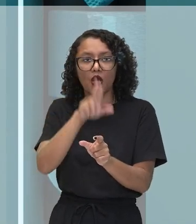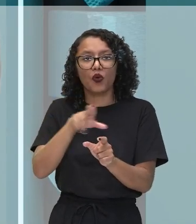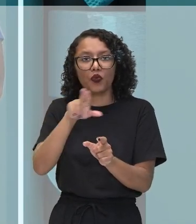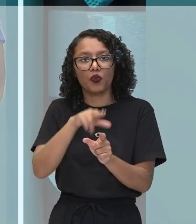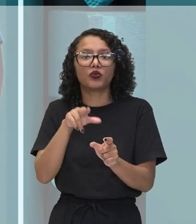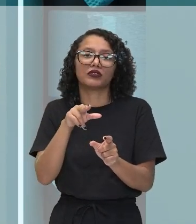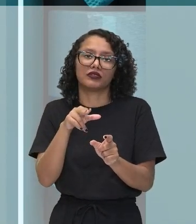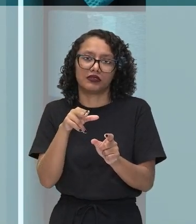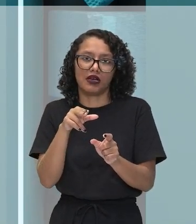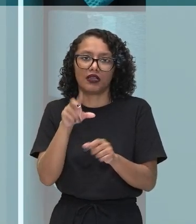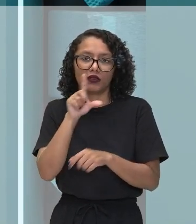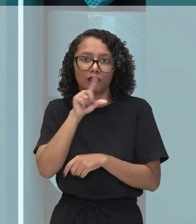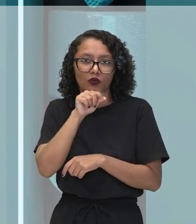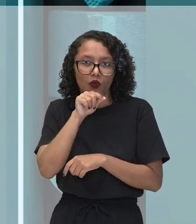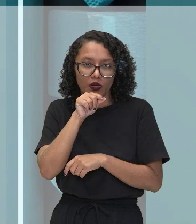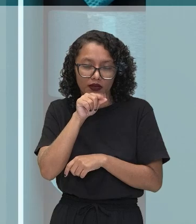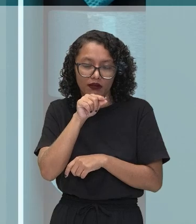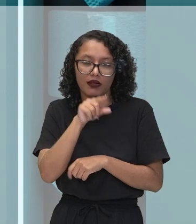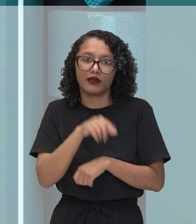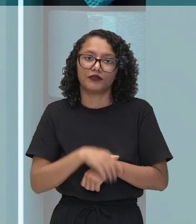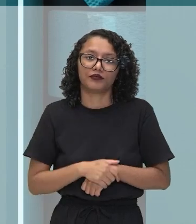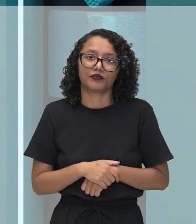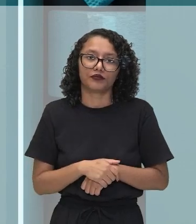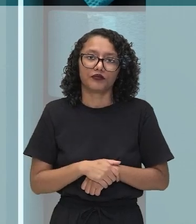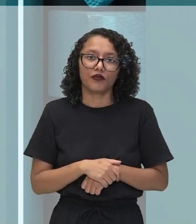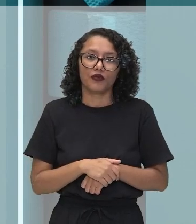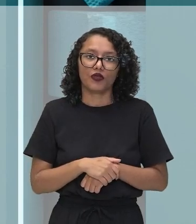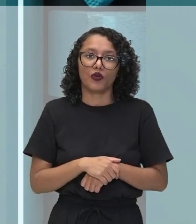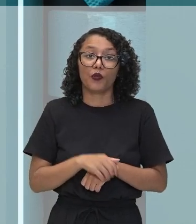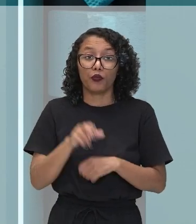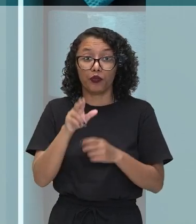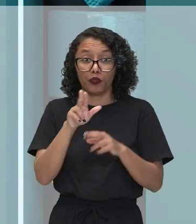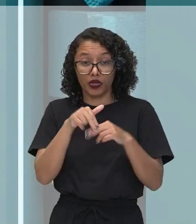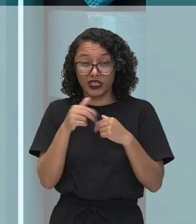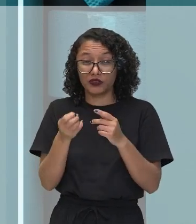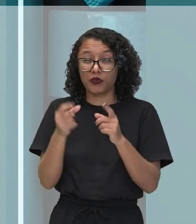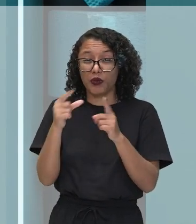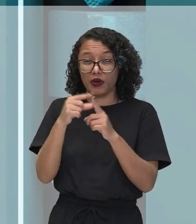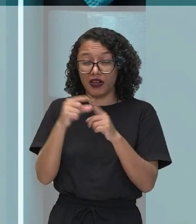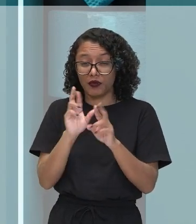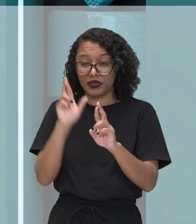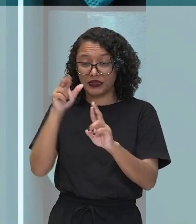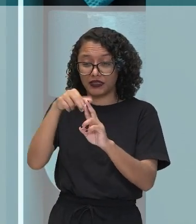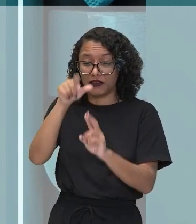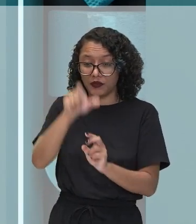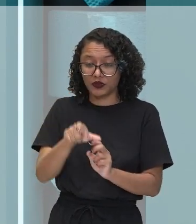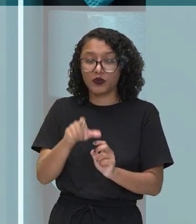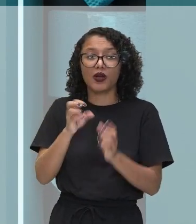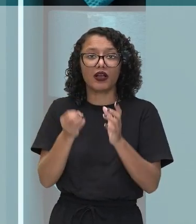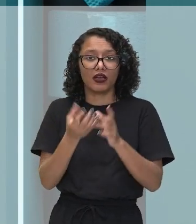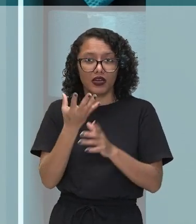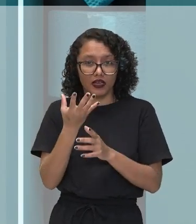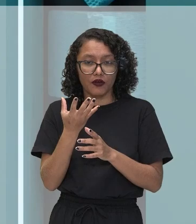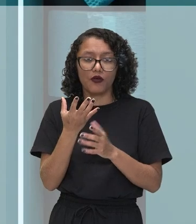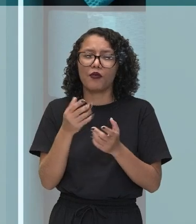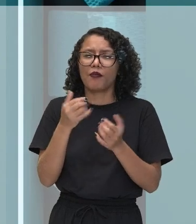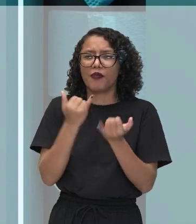dessa rede social, ele se tornou tuiteiro, como se fosse uma profissão, né? Uma profissão, tuiteiro,